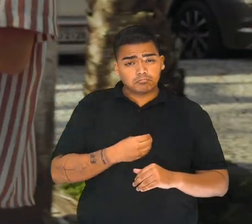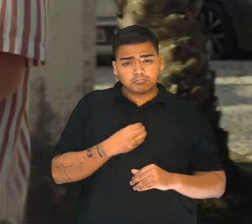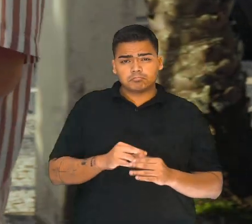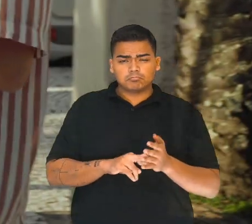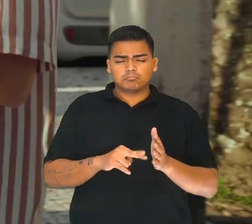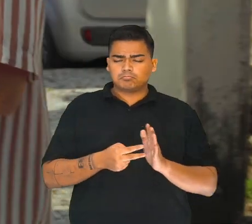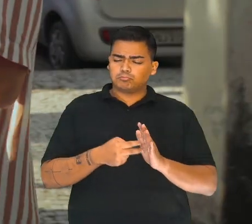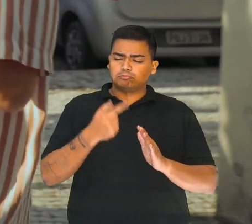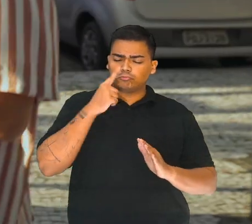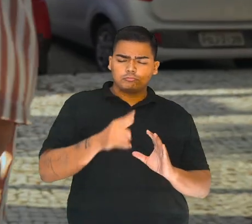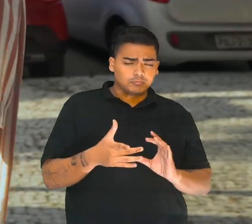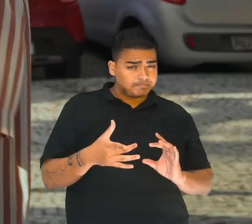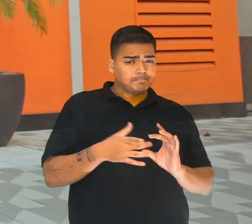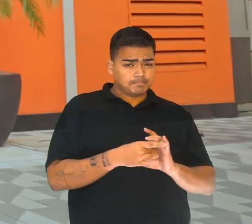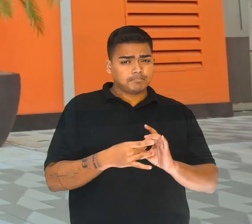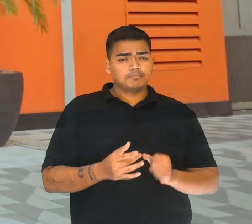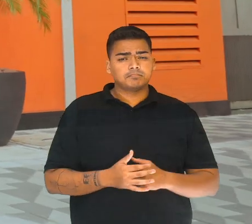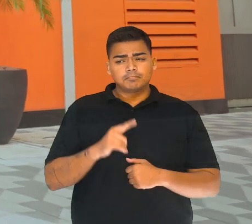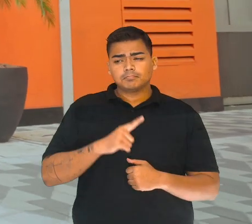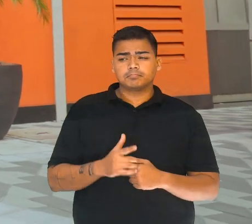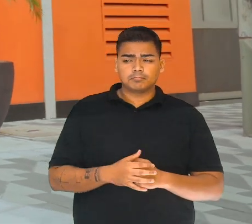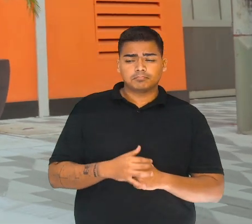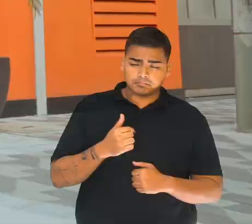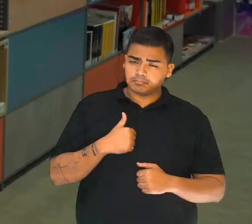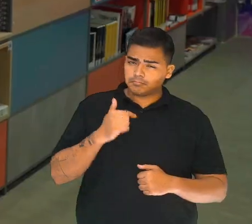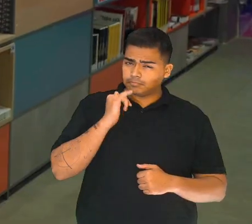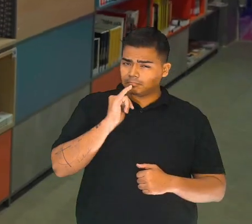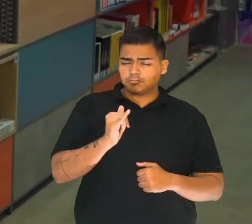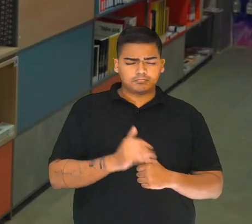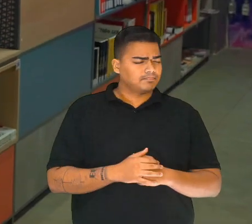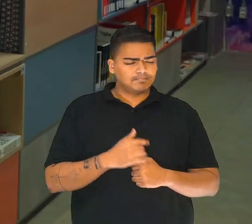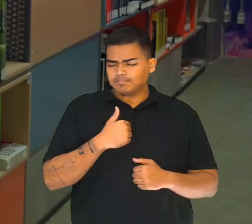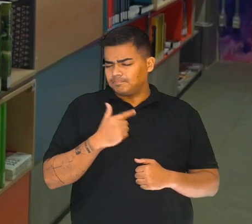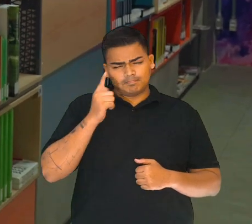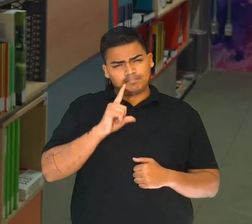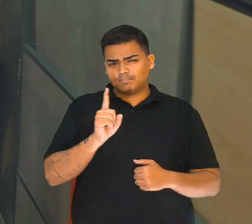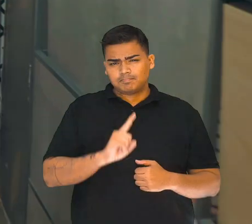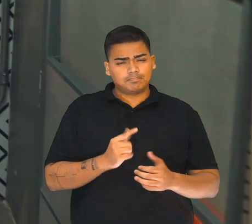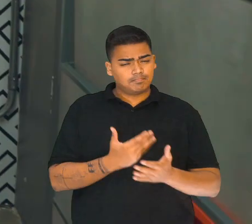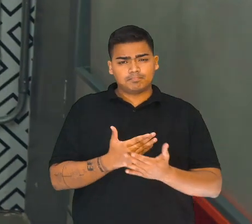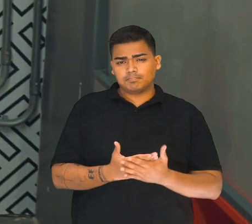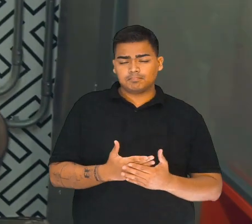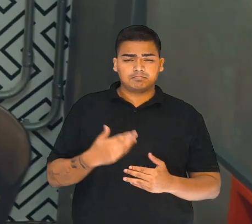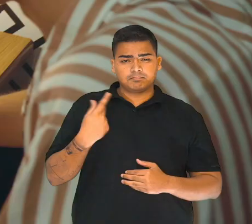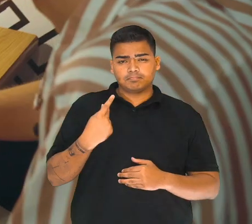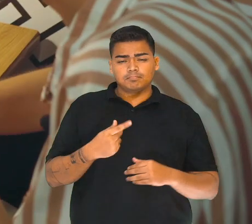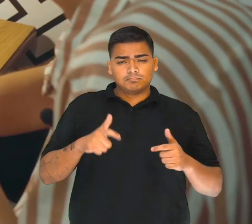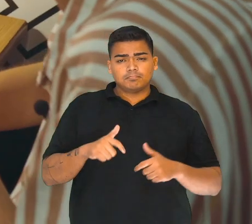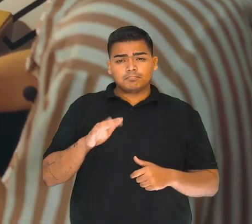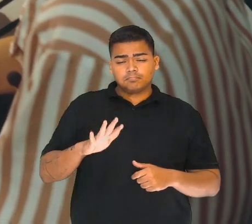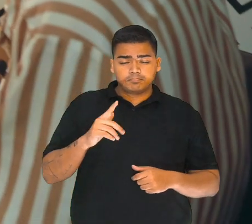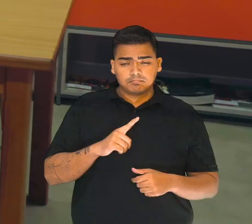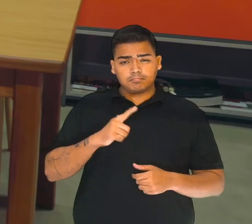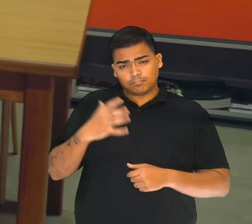fala muito que é um lugar de conexões, né? Onde que as conexões acontecem. E, sinceramente, eu não teria condição de estudar num lugar desses. E o César vir com a